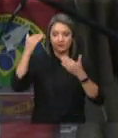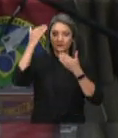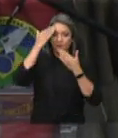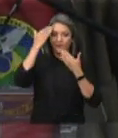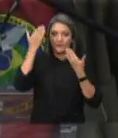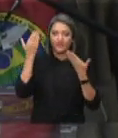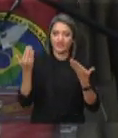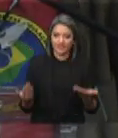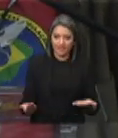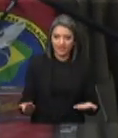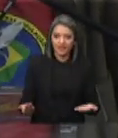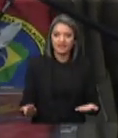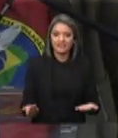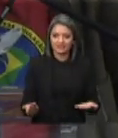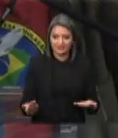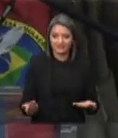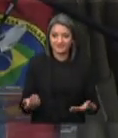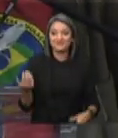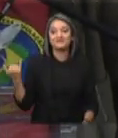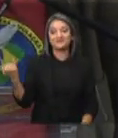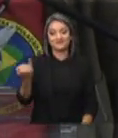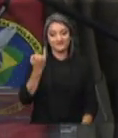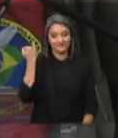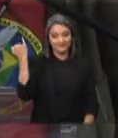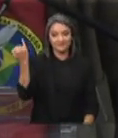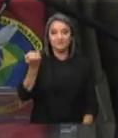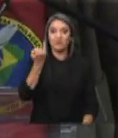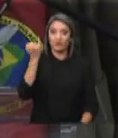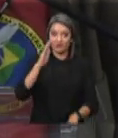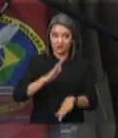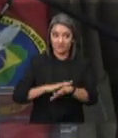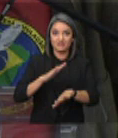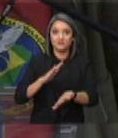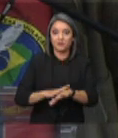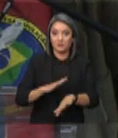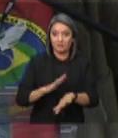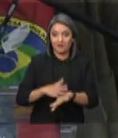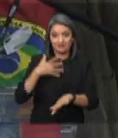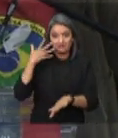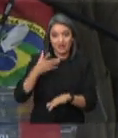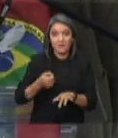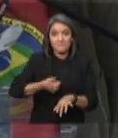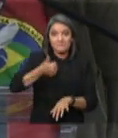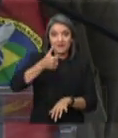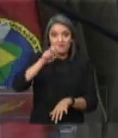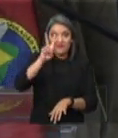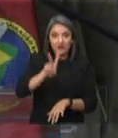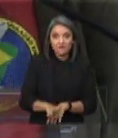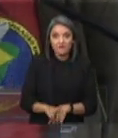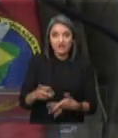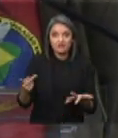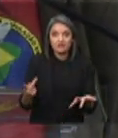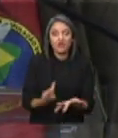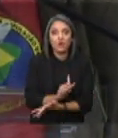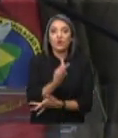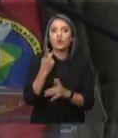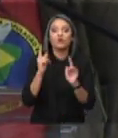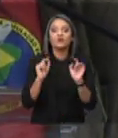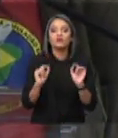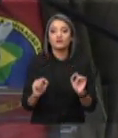foi é muito importante essa escuta foi a primeira vez que a gente está sendo ouvido